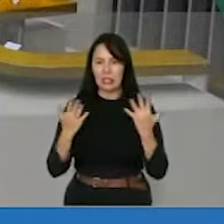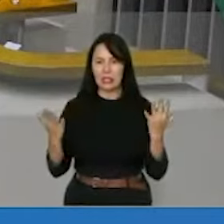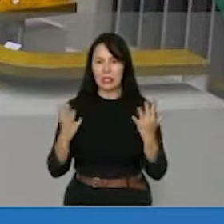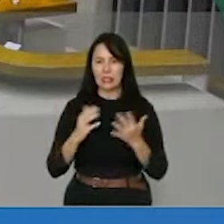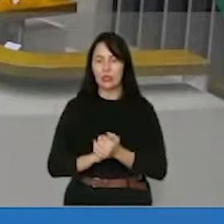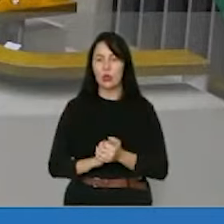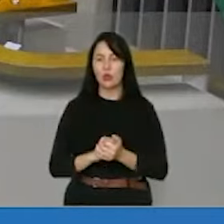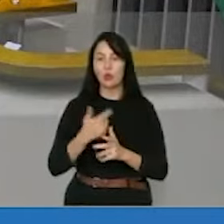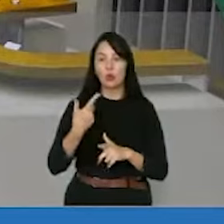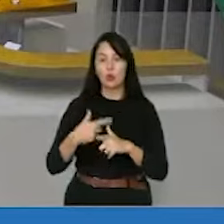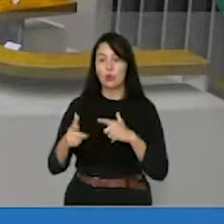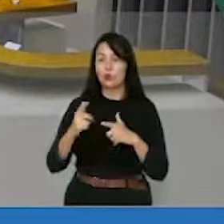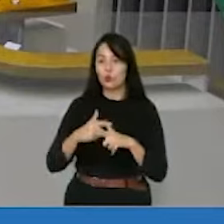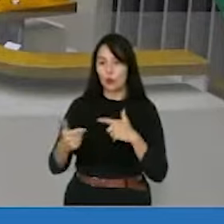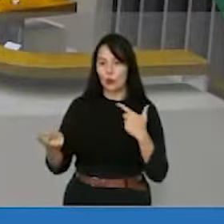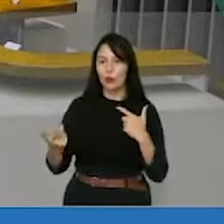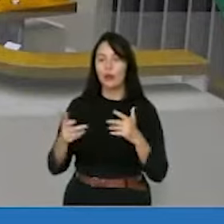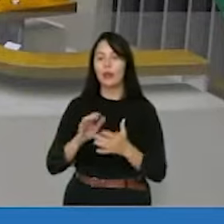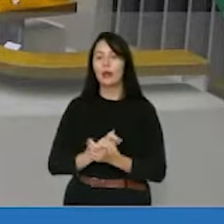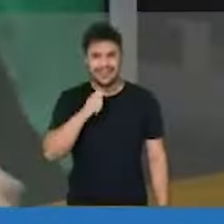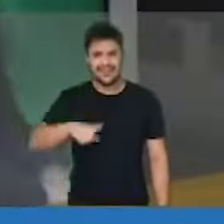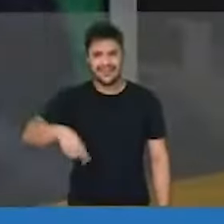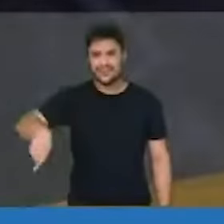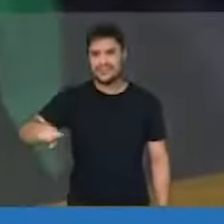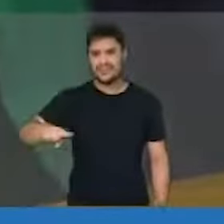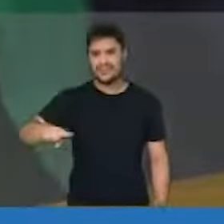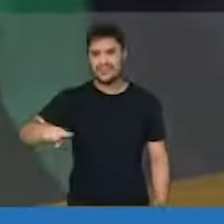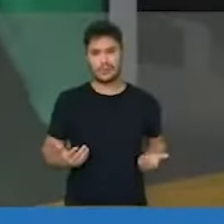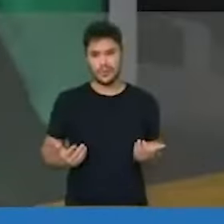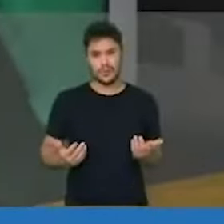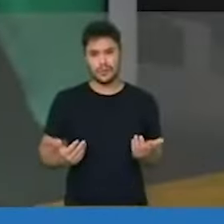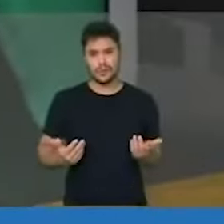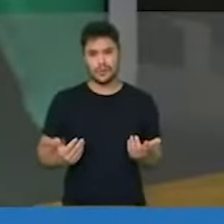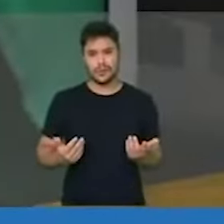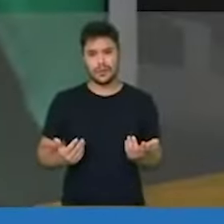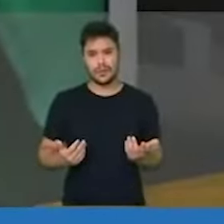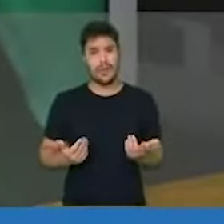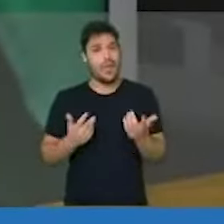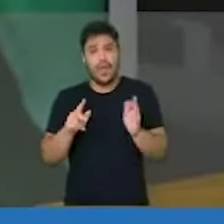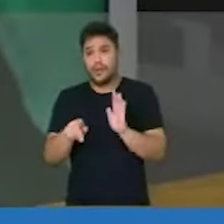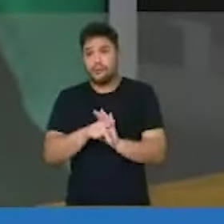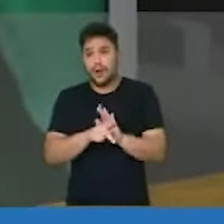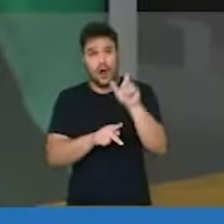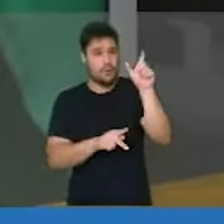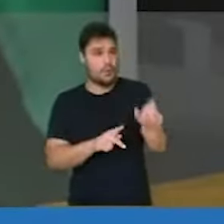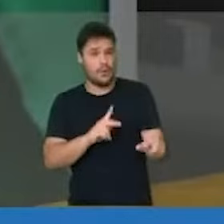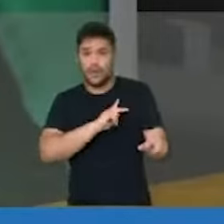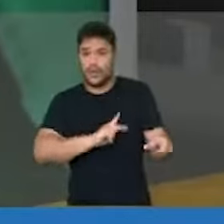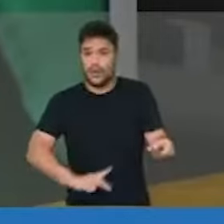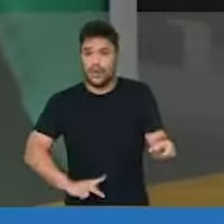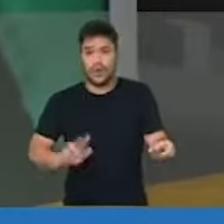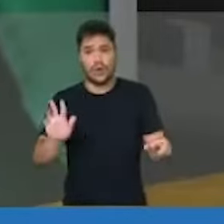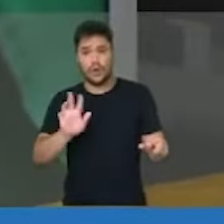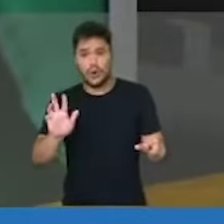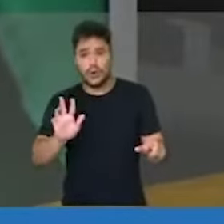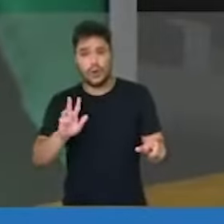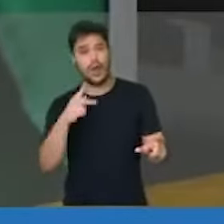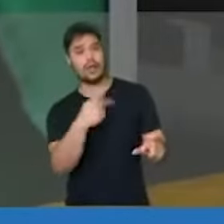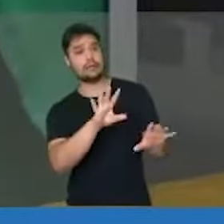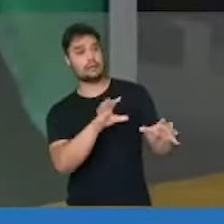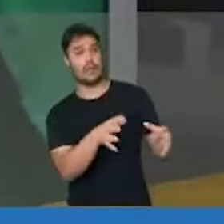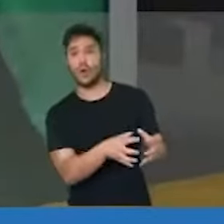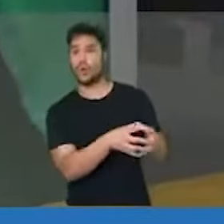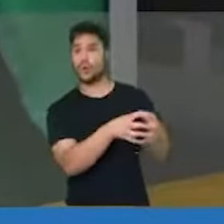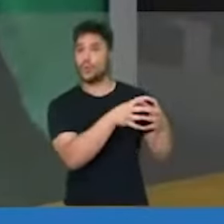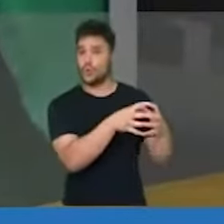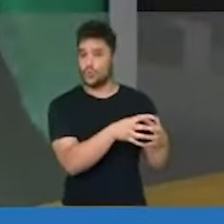calamidades públicas decretadas pelo governo federal ou pelos estaduais. Digno do presidente Lula e da sua trupe. Da sua